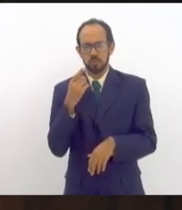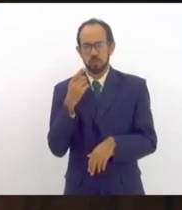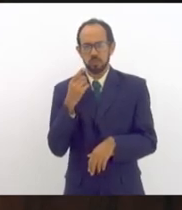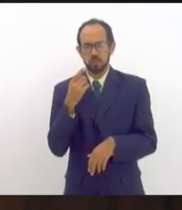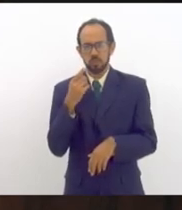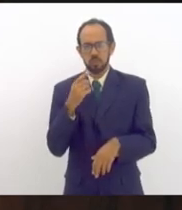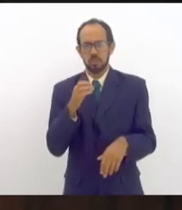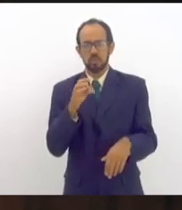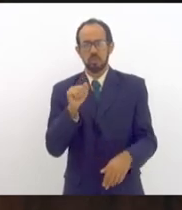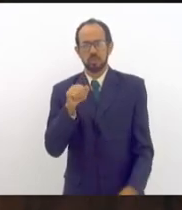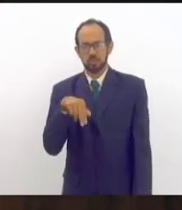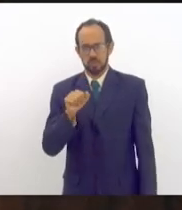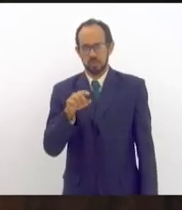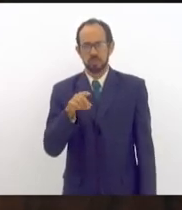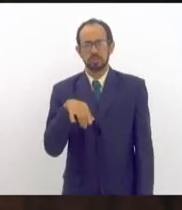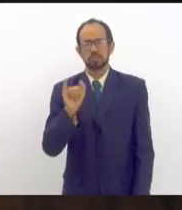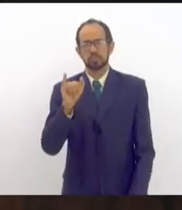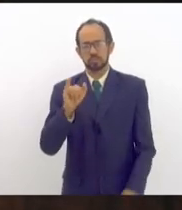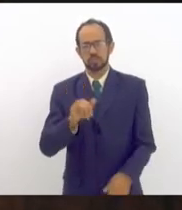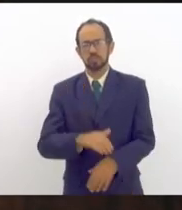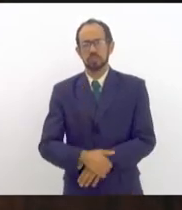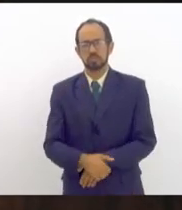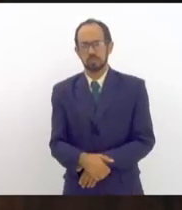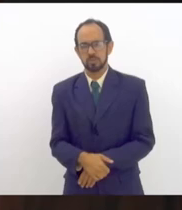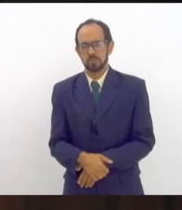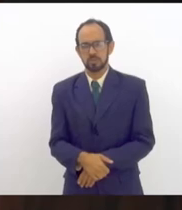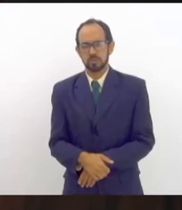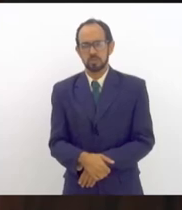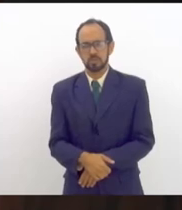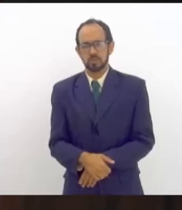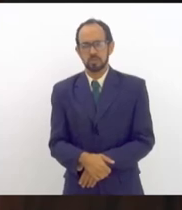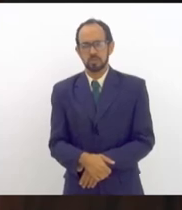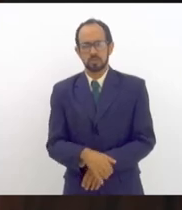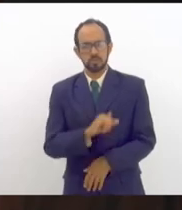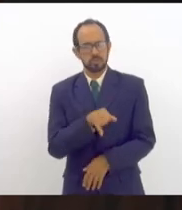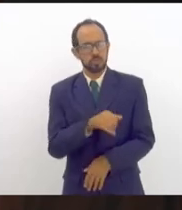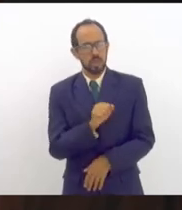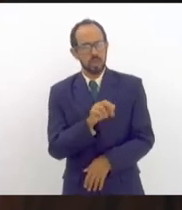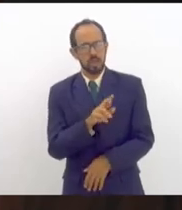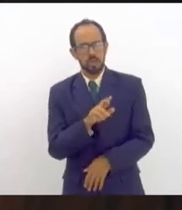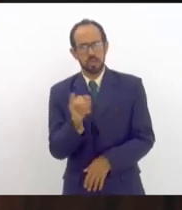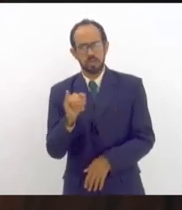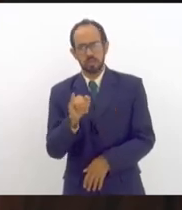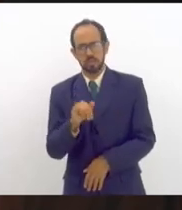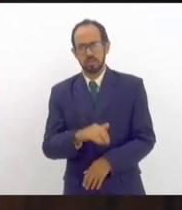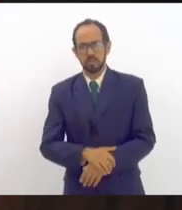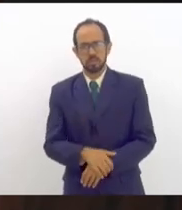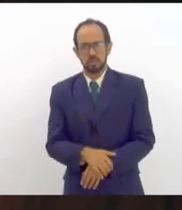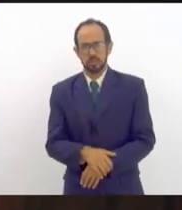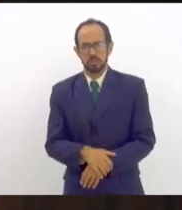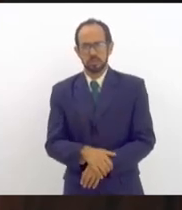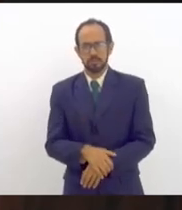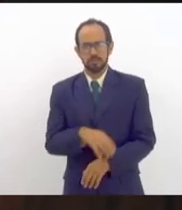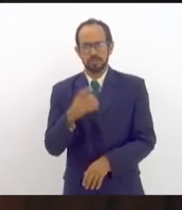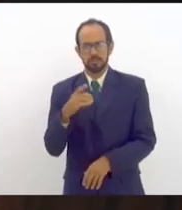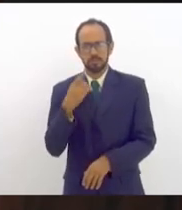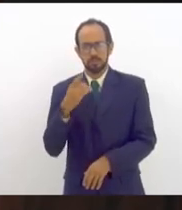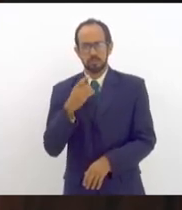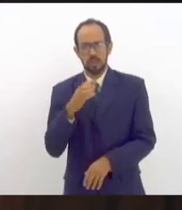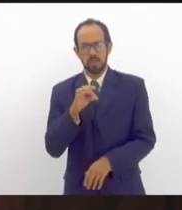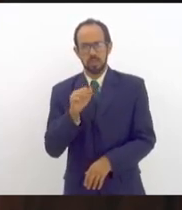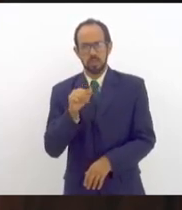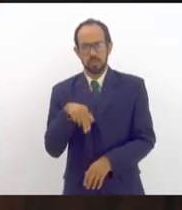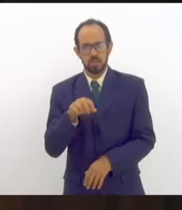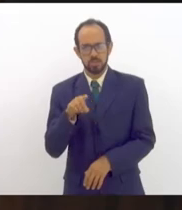ande o aprender gente nova Jari também o deputado Tandy tinha